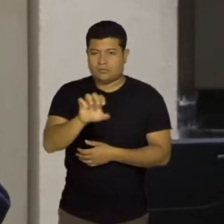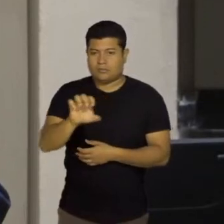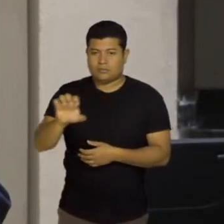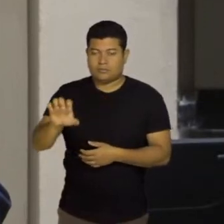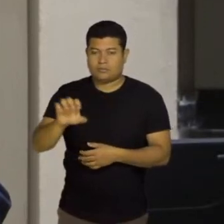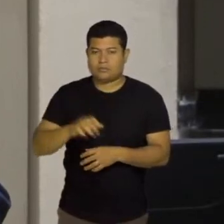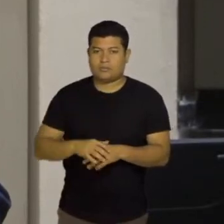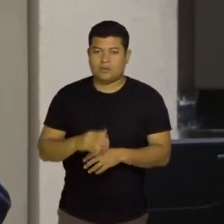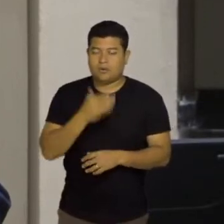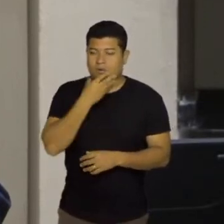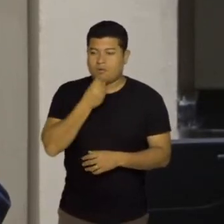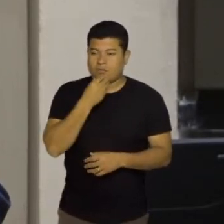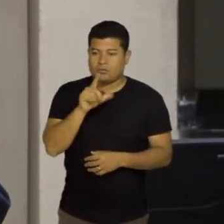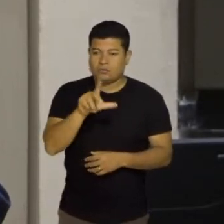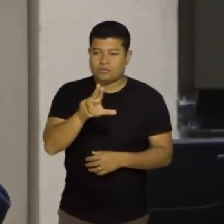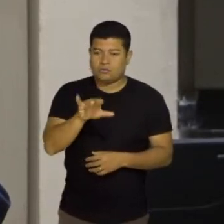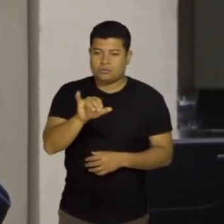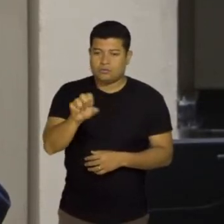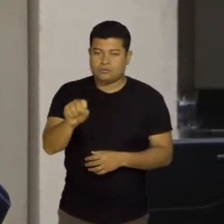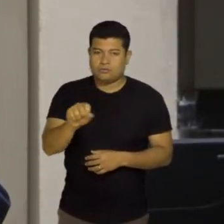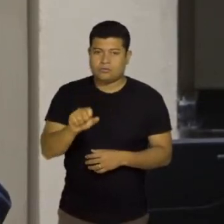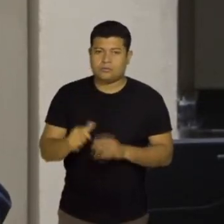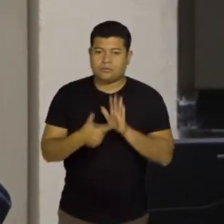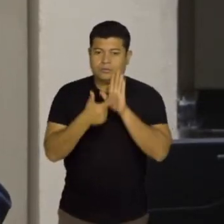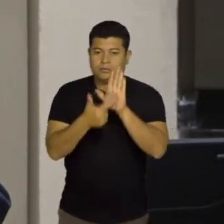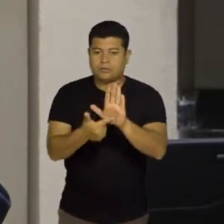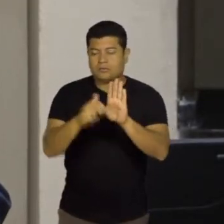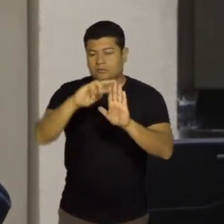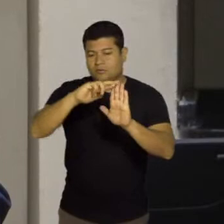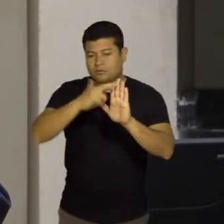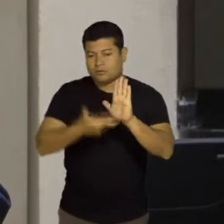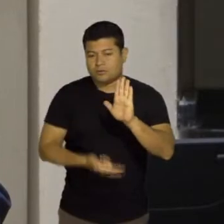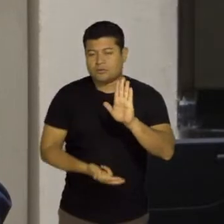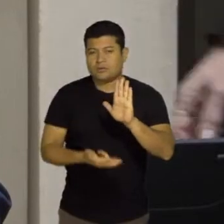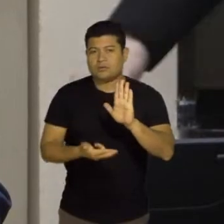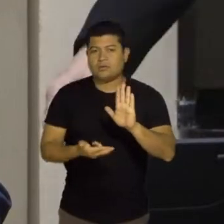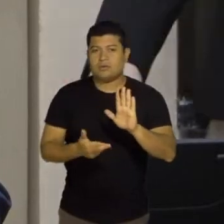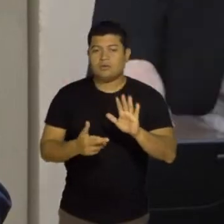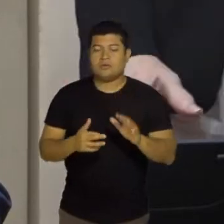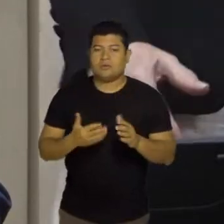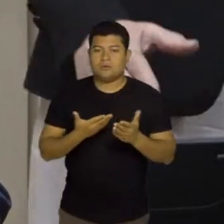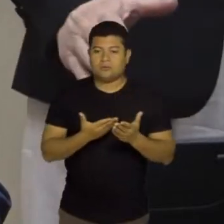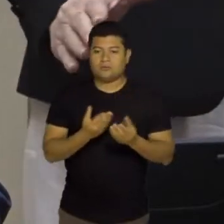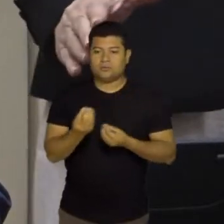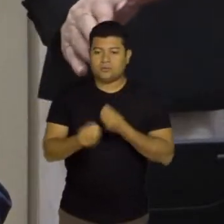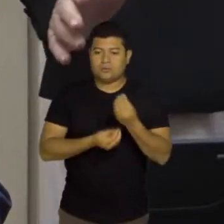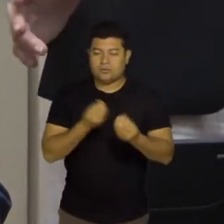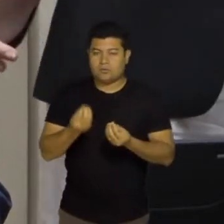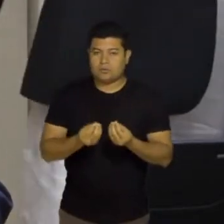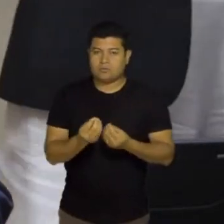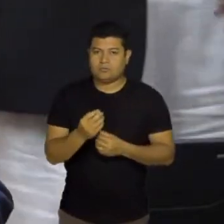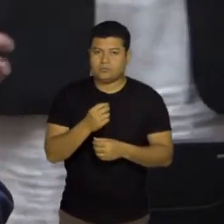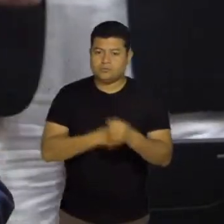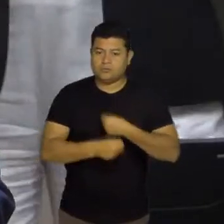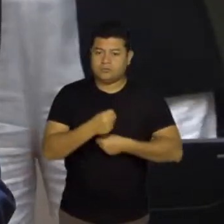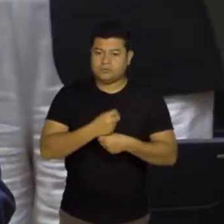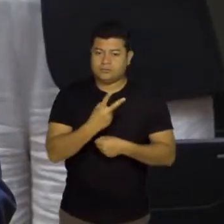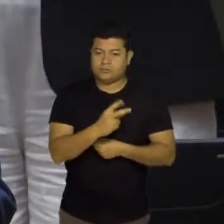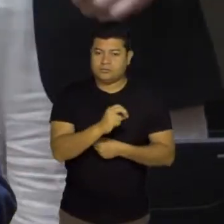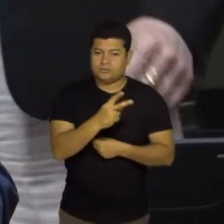Carlos Floriani, para apresentação do relatório de sustentabilidade 2022 do